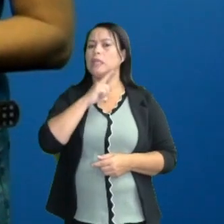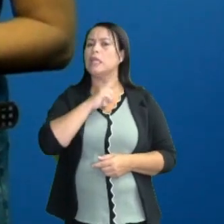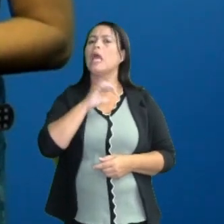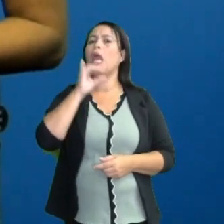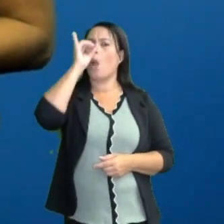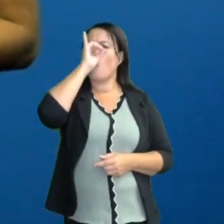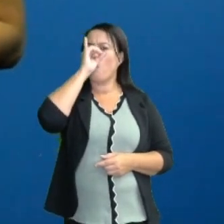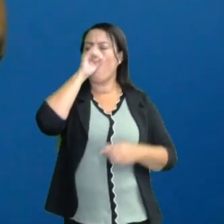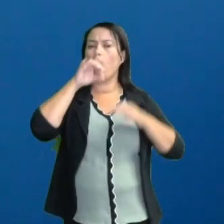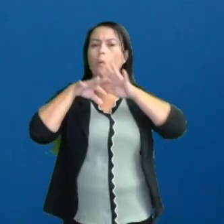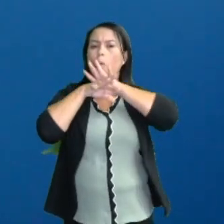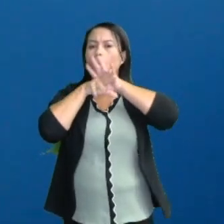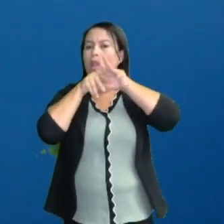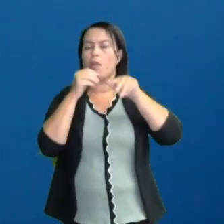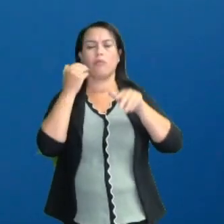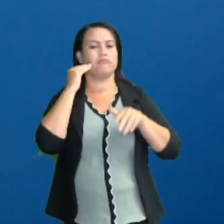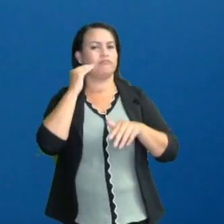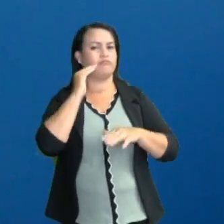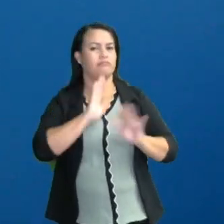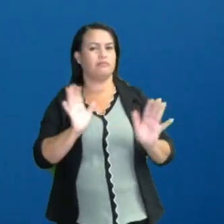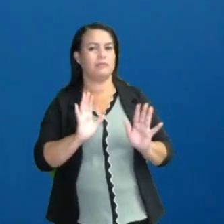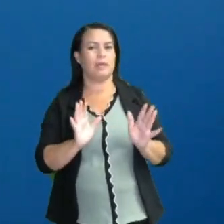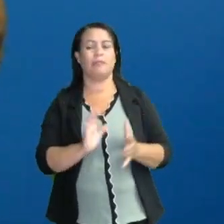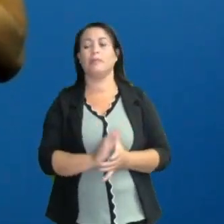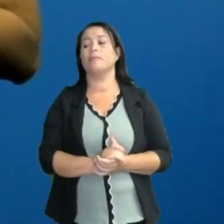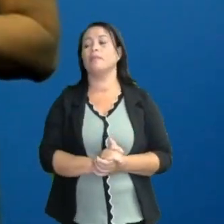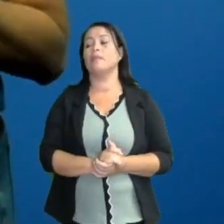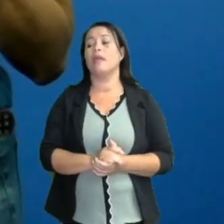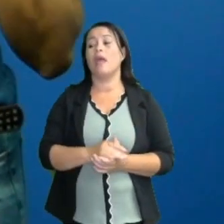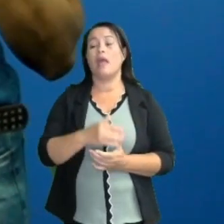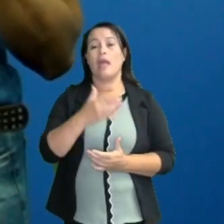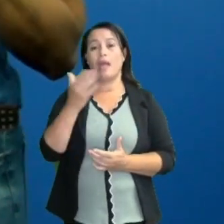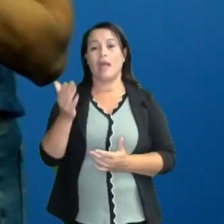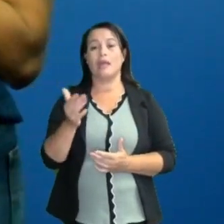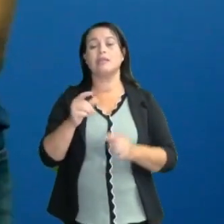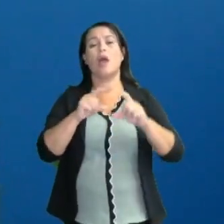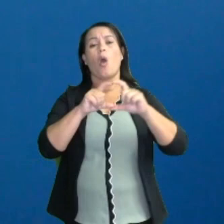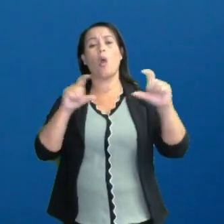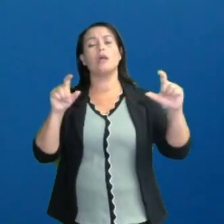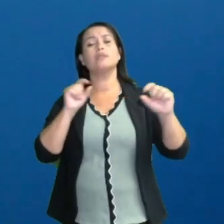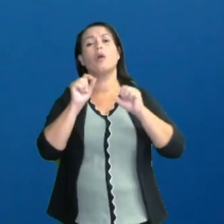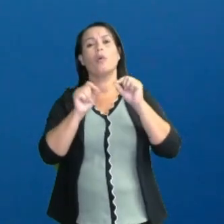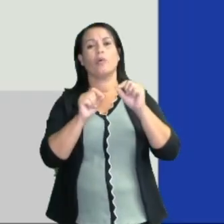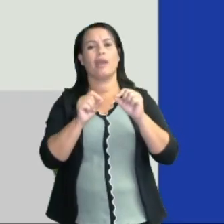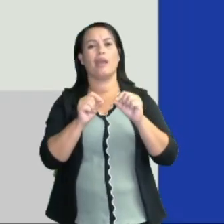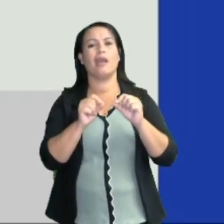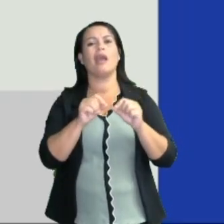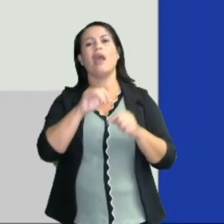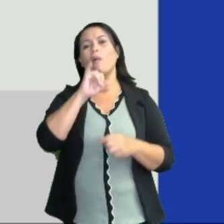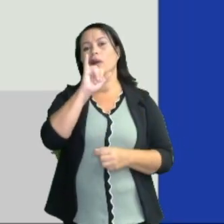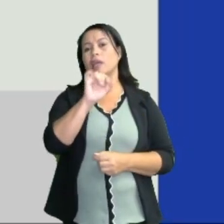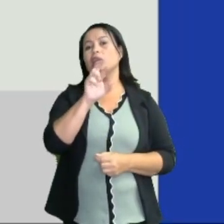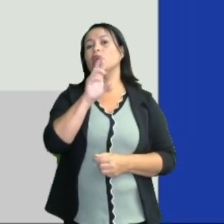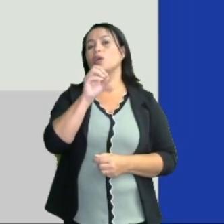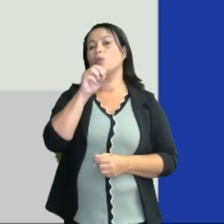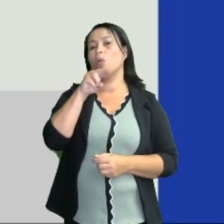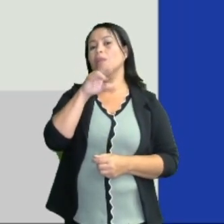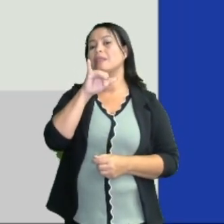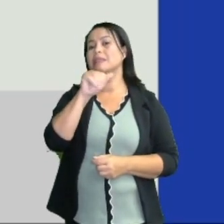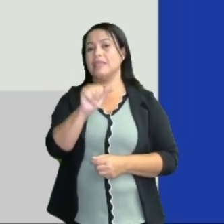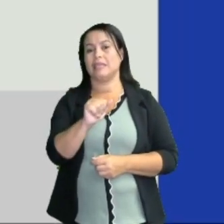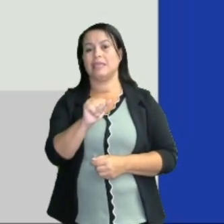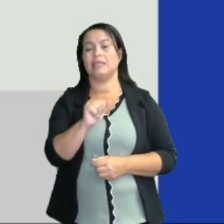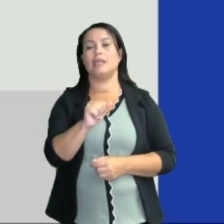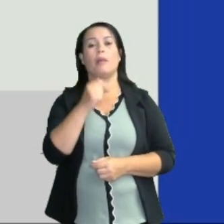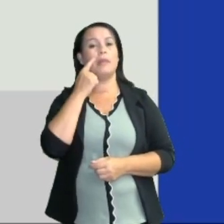tinha um porco? A gente não sabe, tá certo? Essa oração pode ser entendida como uma ironia, na medida em